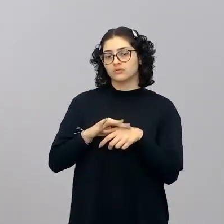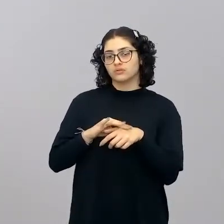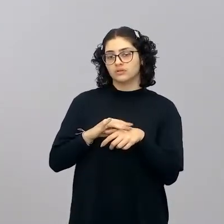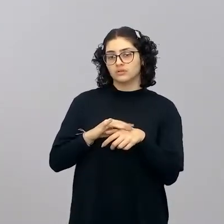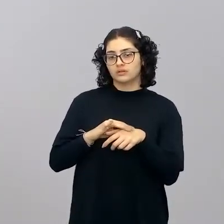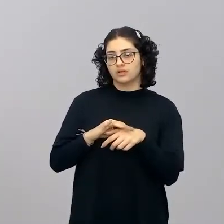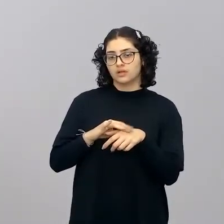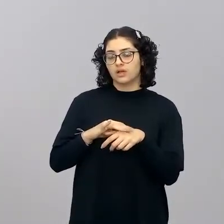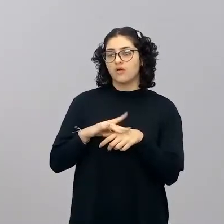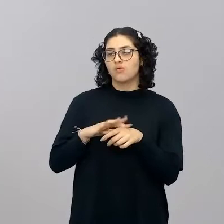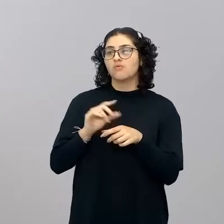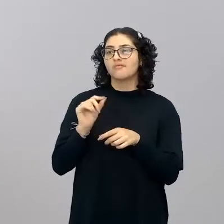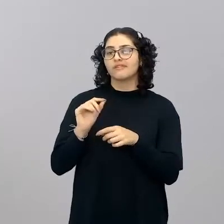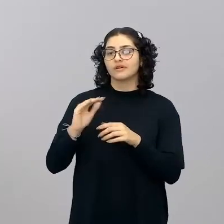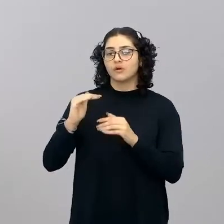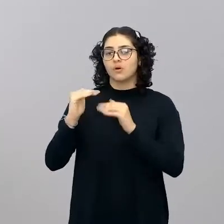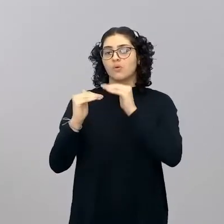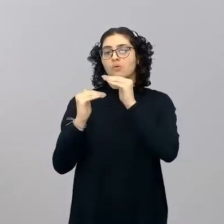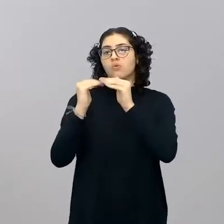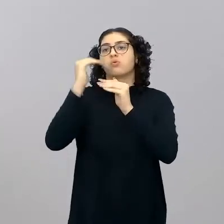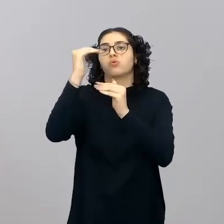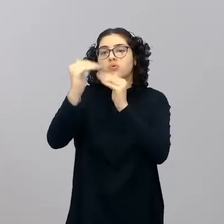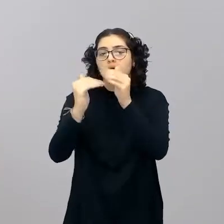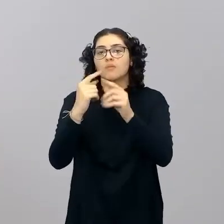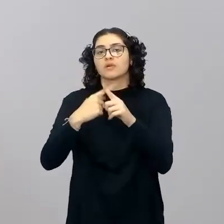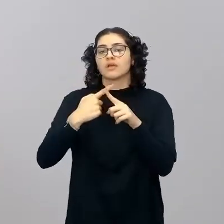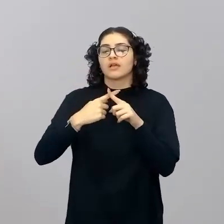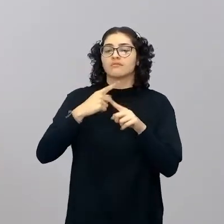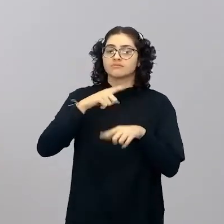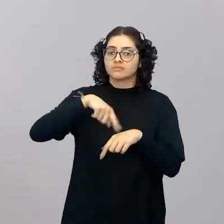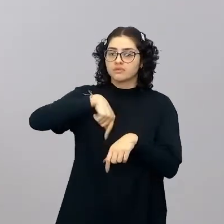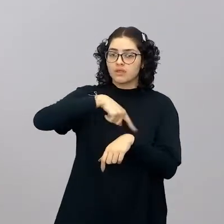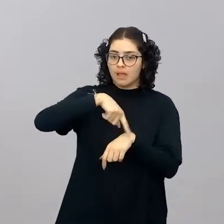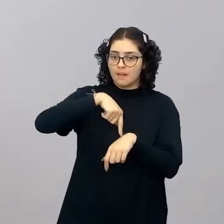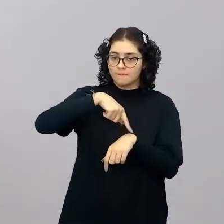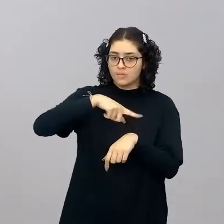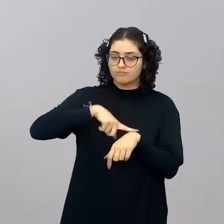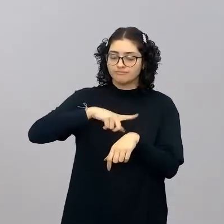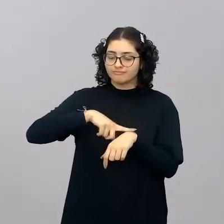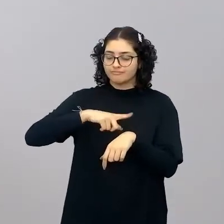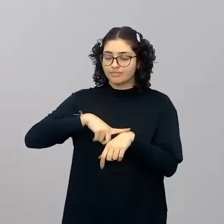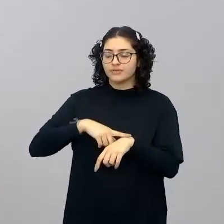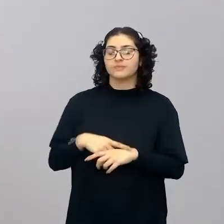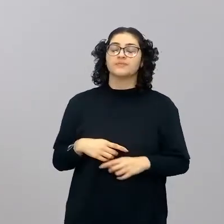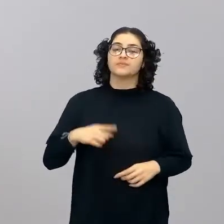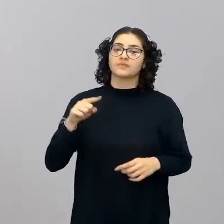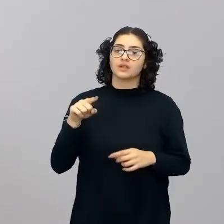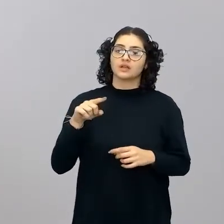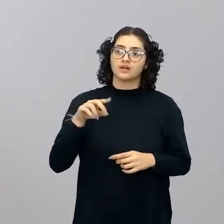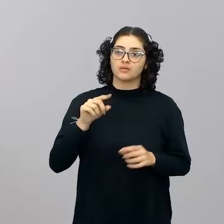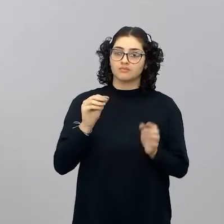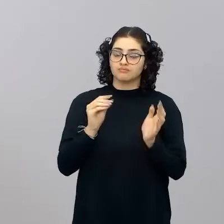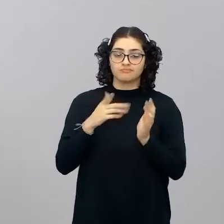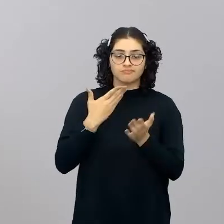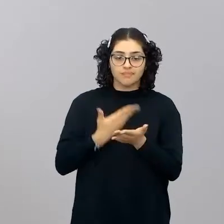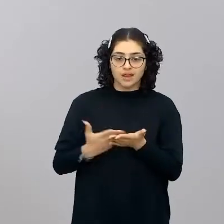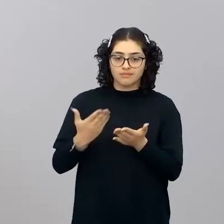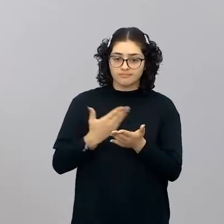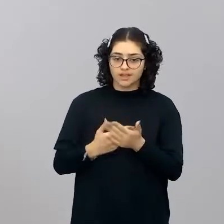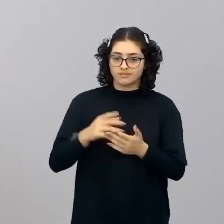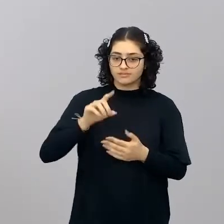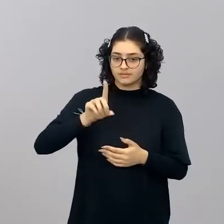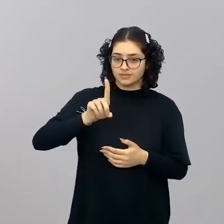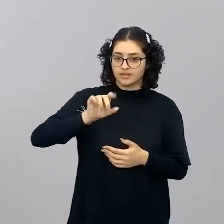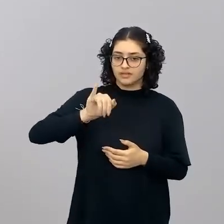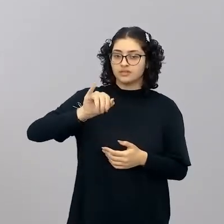progressiva. Então, com o passar do tempo e a perda dessa distrofina, dessa proteína,